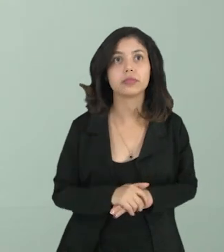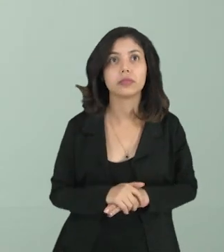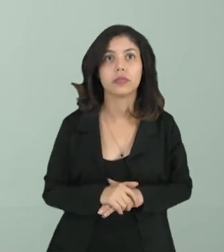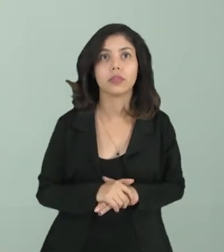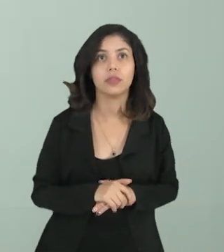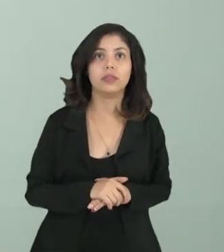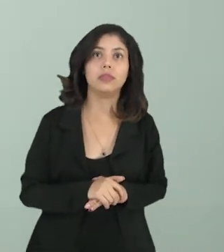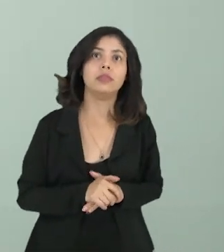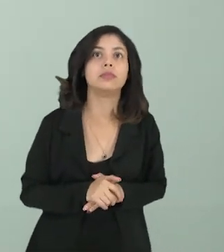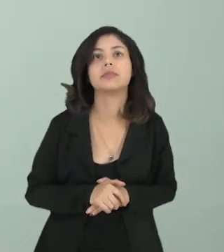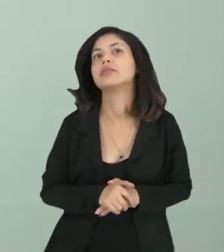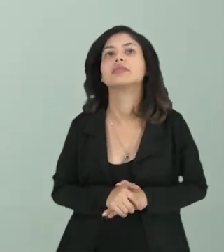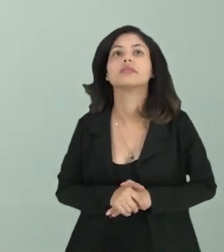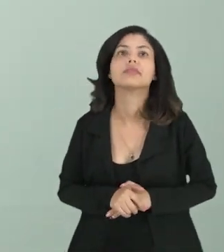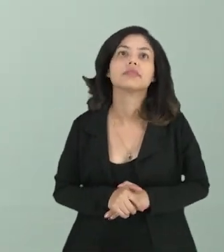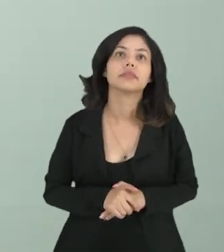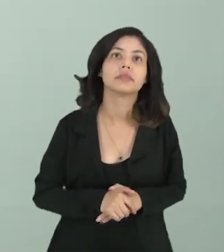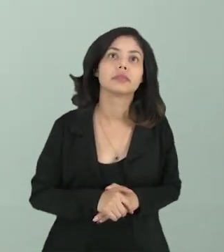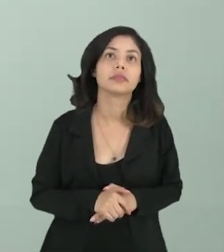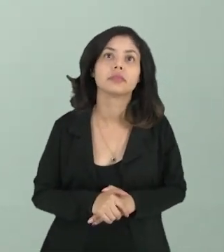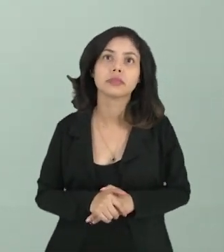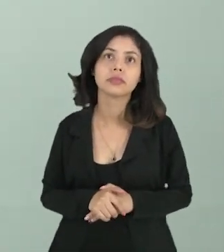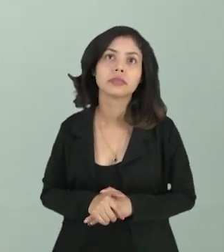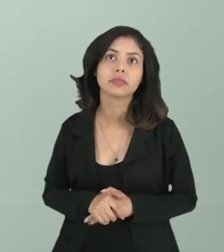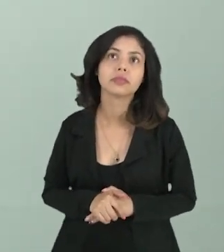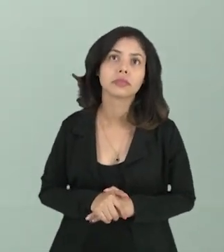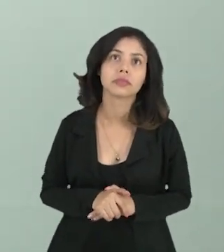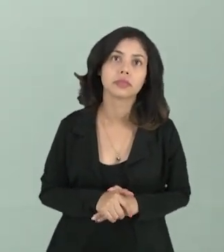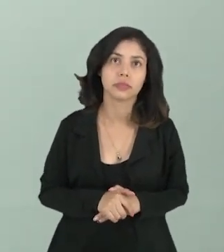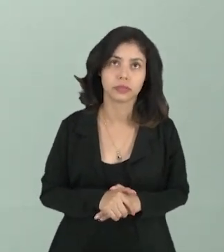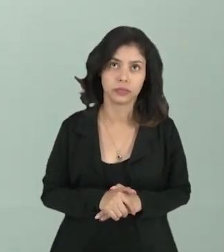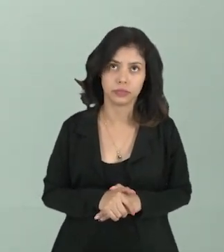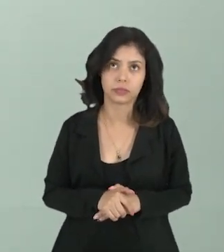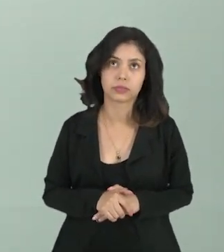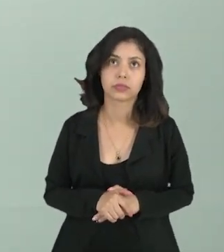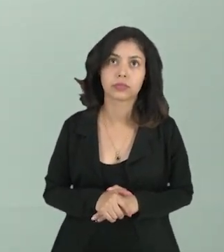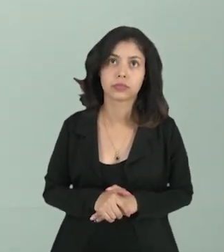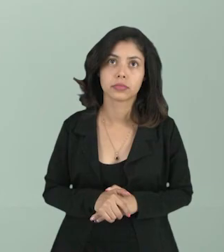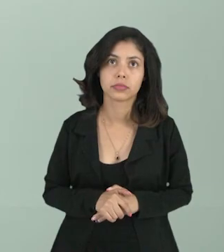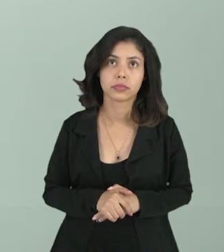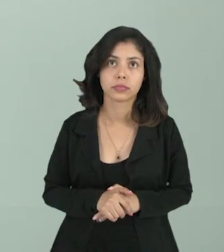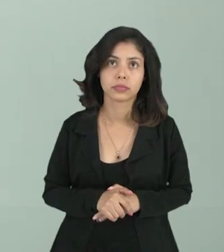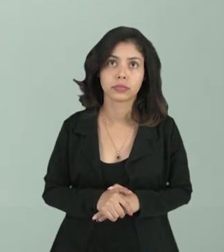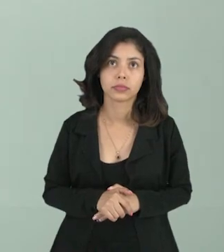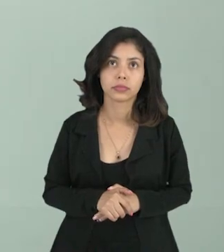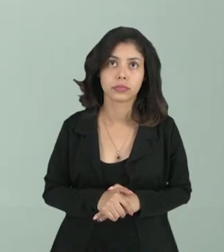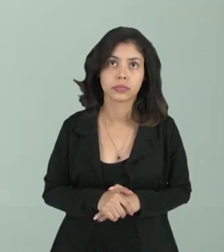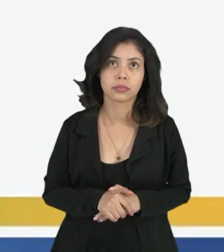ó, para você dar uma analisada. Então, nós temos aí